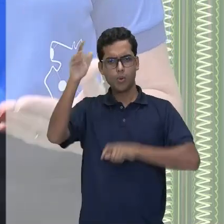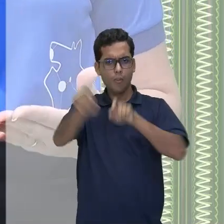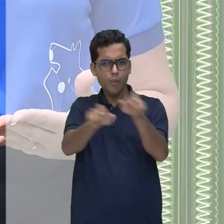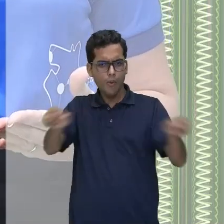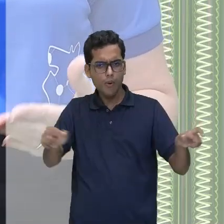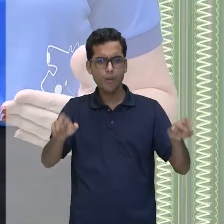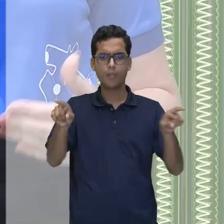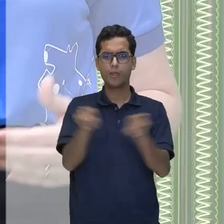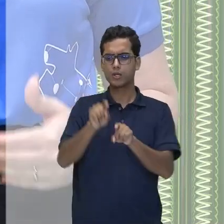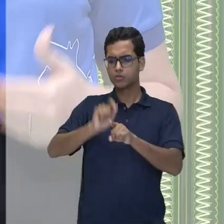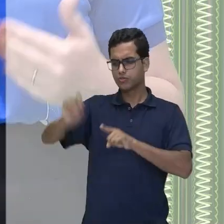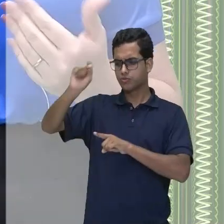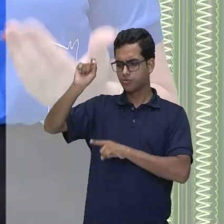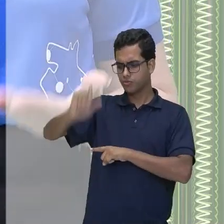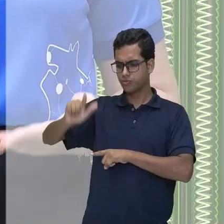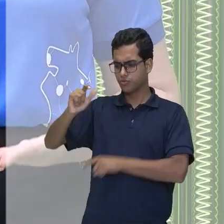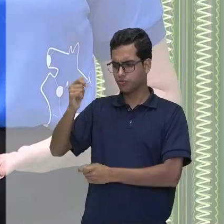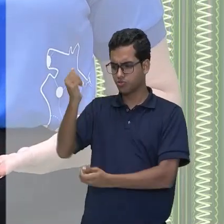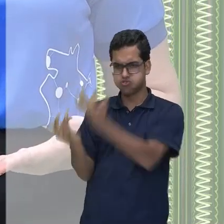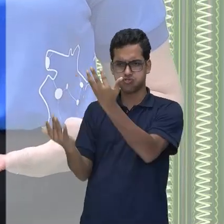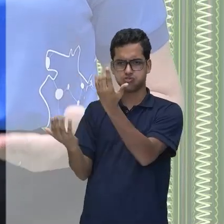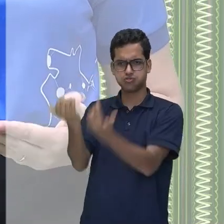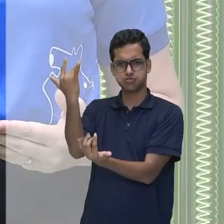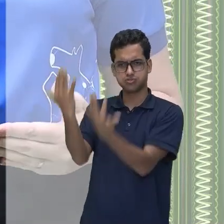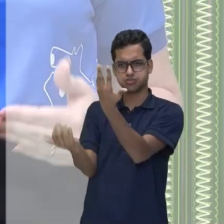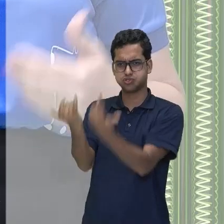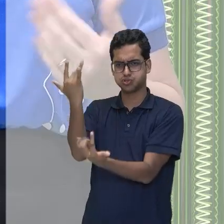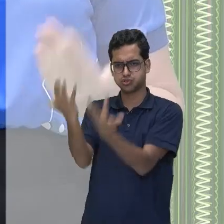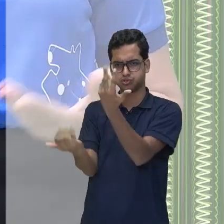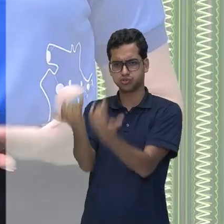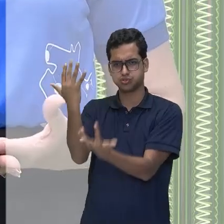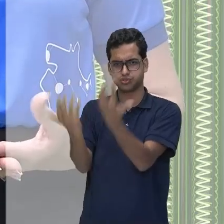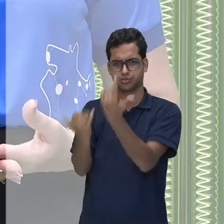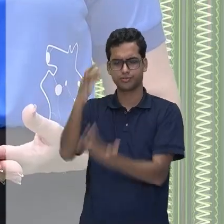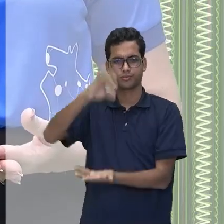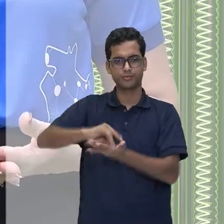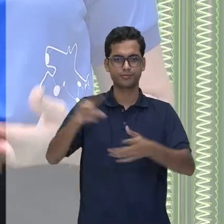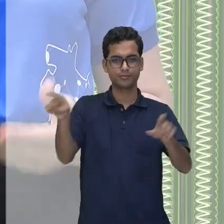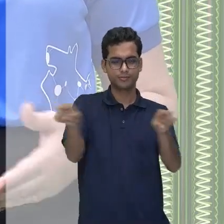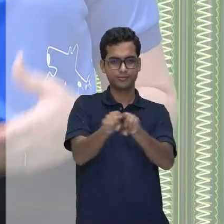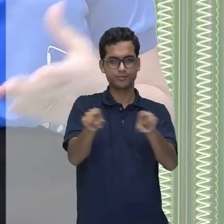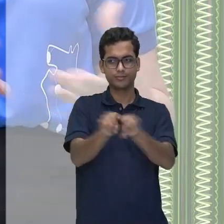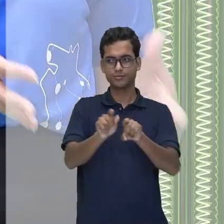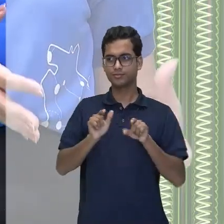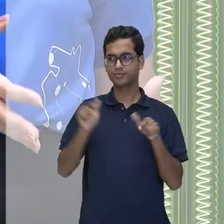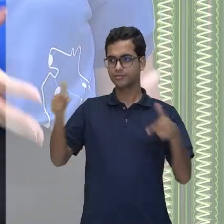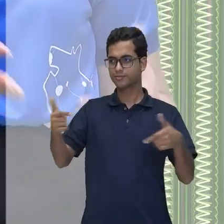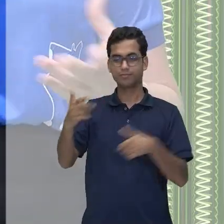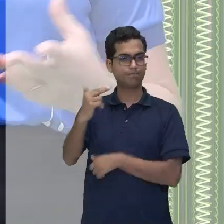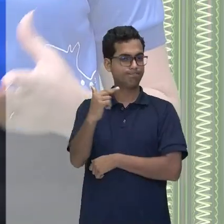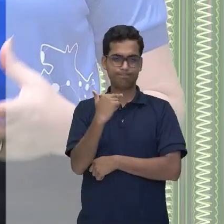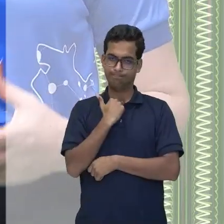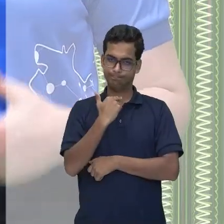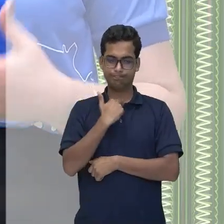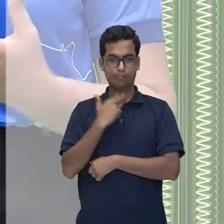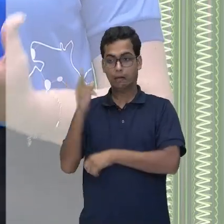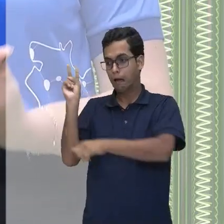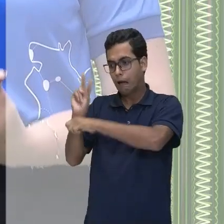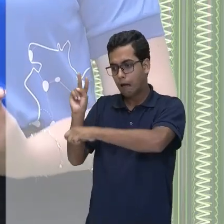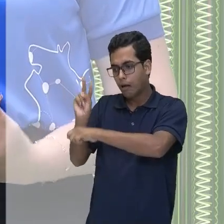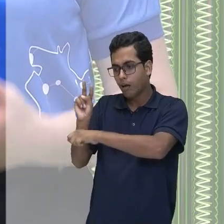colocarem fogo mesmo, né, fazerem ali algo que não deveria ser feito, né, ao invés de preservar, estão